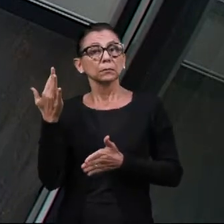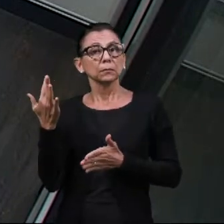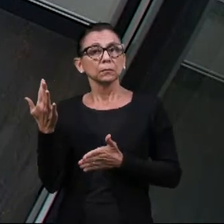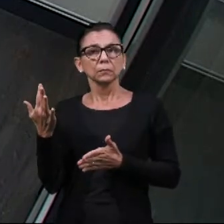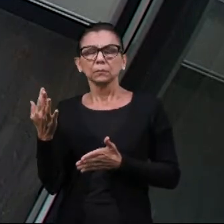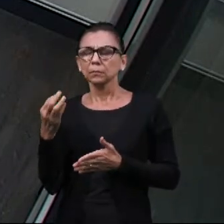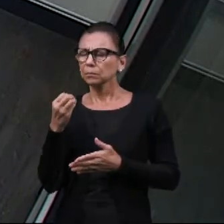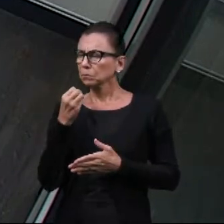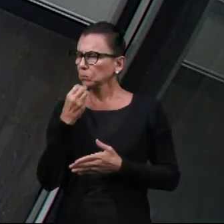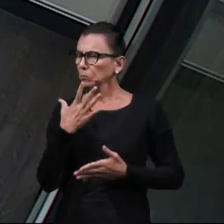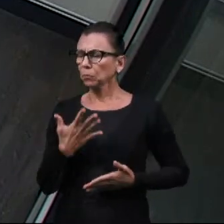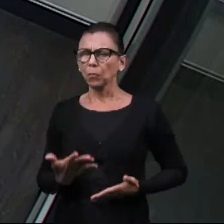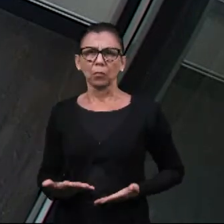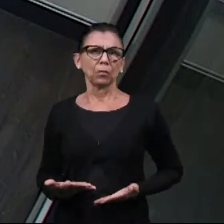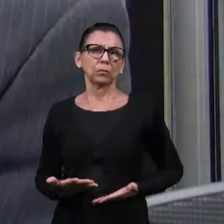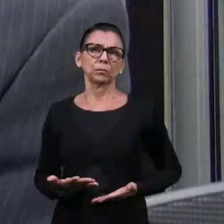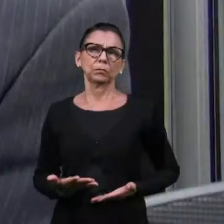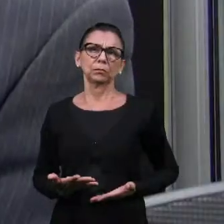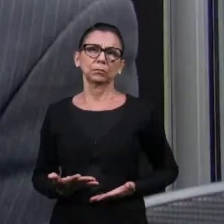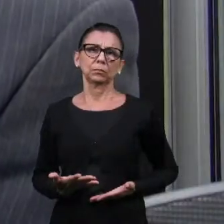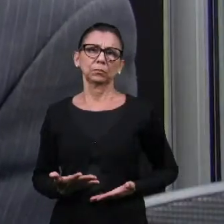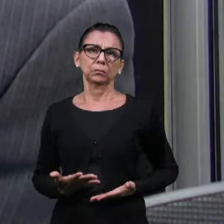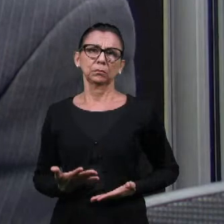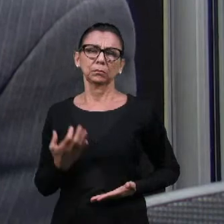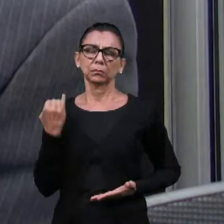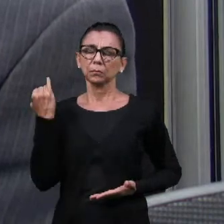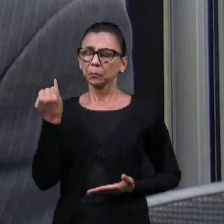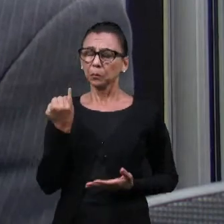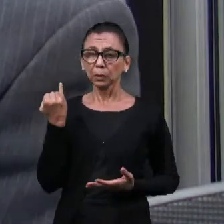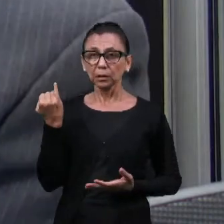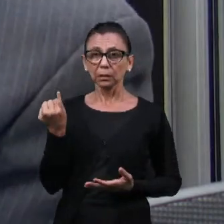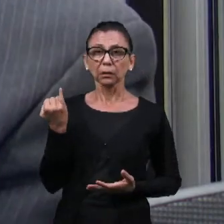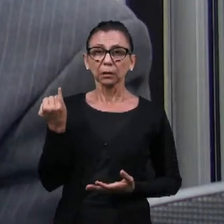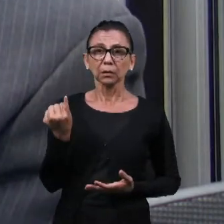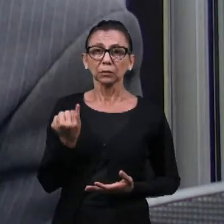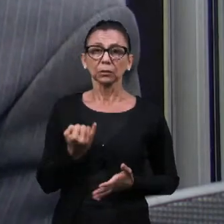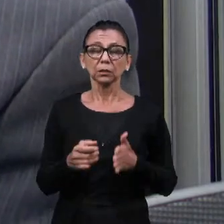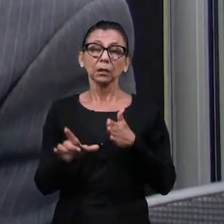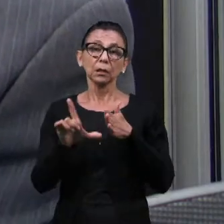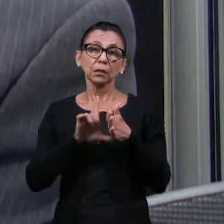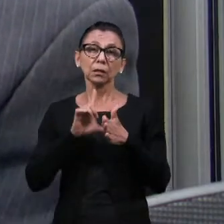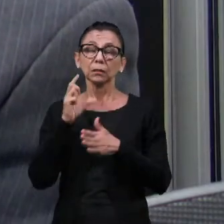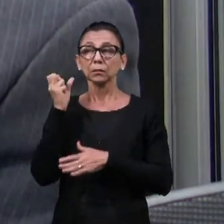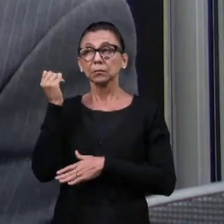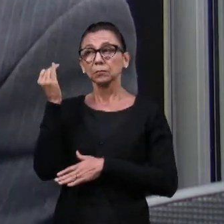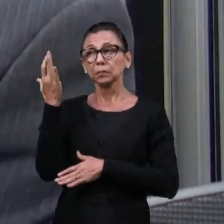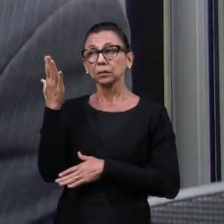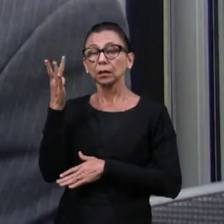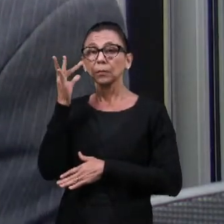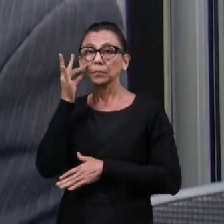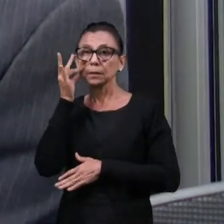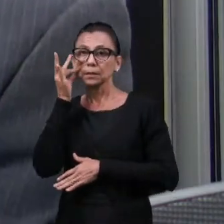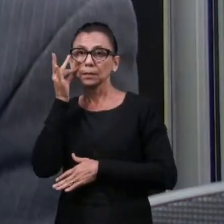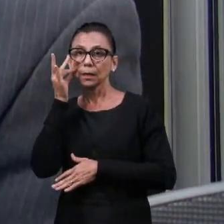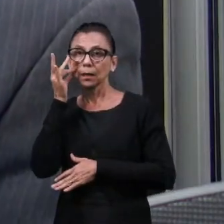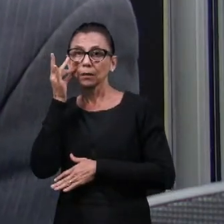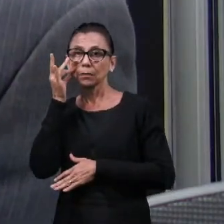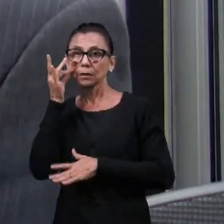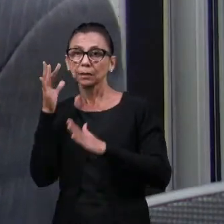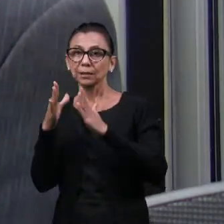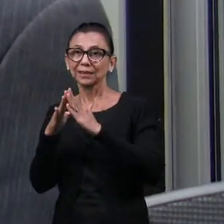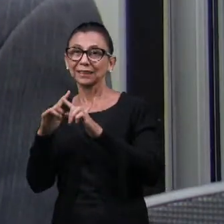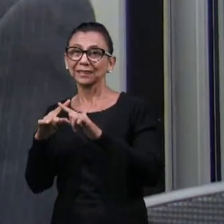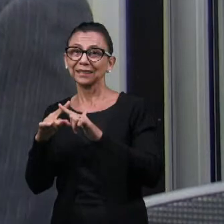preencheu um espaço que nós tínhamos presencialmente nas igrejas e que ficou um período vazio, sim, né? Da noite pro dia.